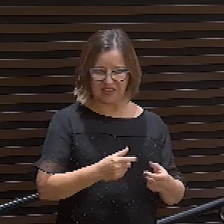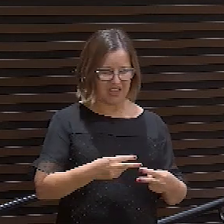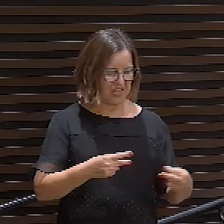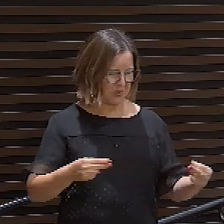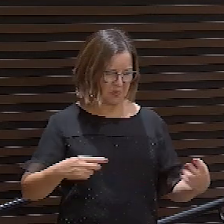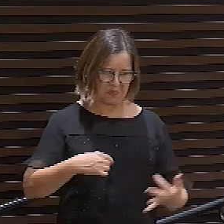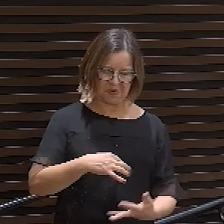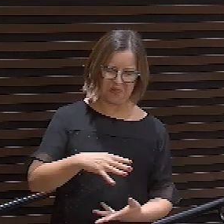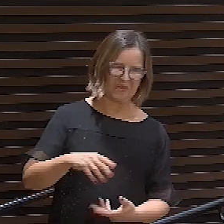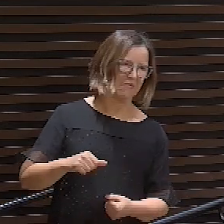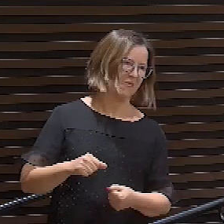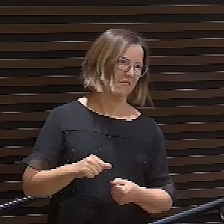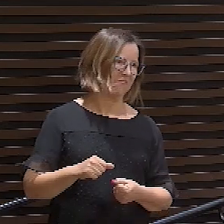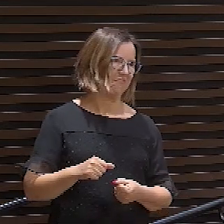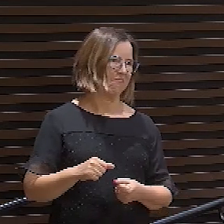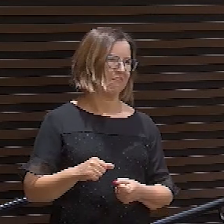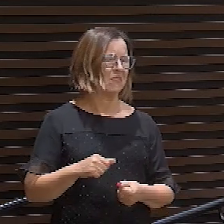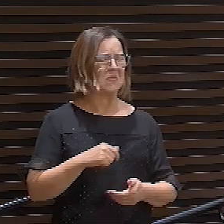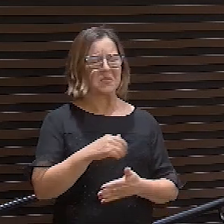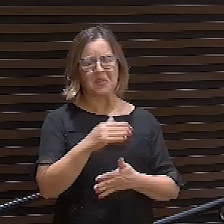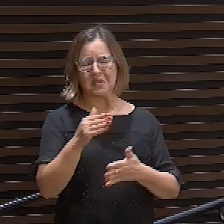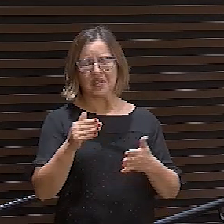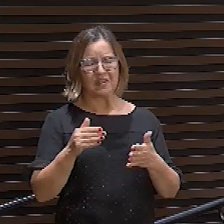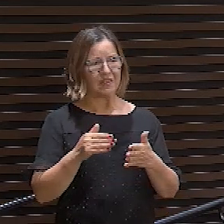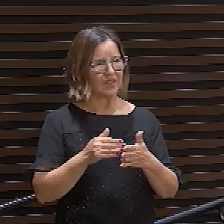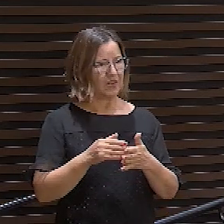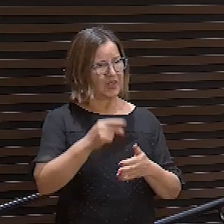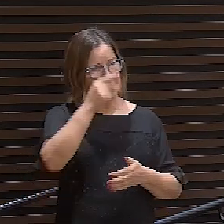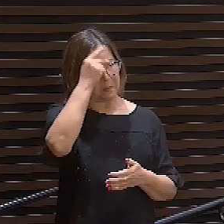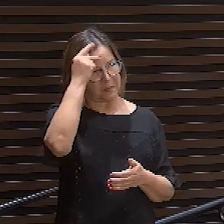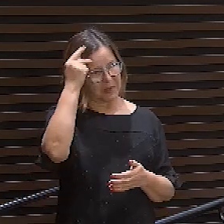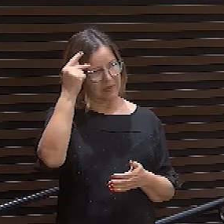Nós temos todo o direito de fazer isto.